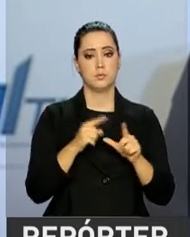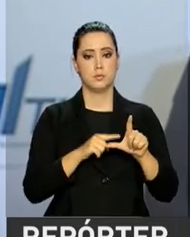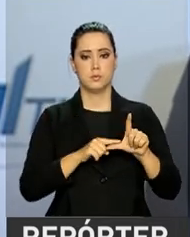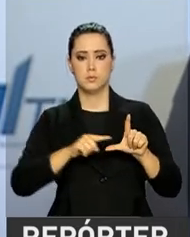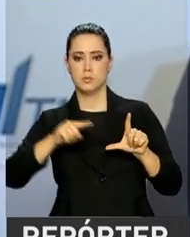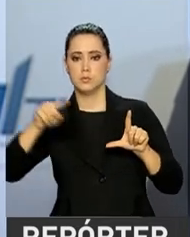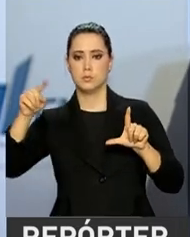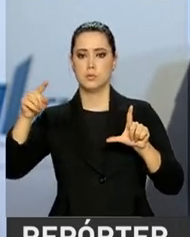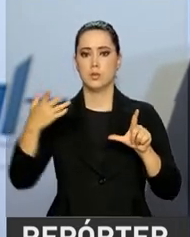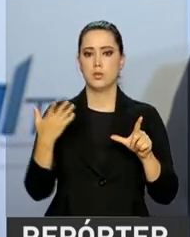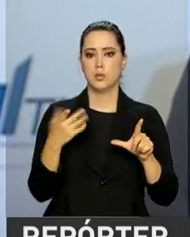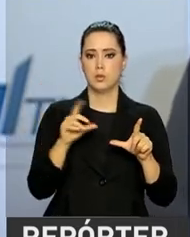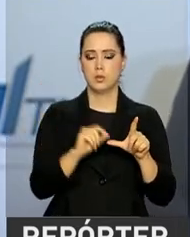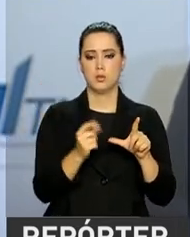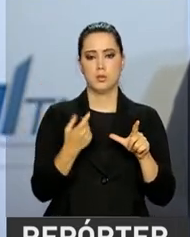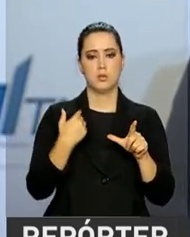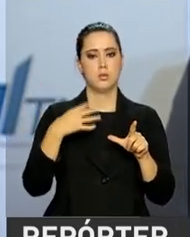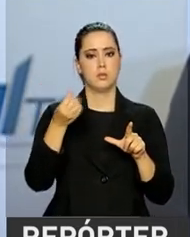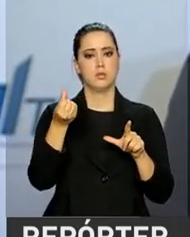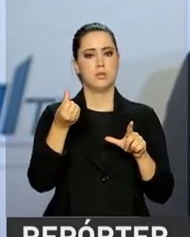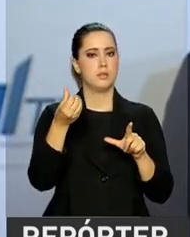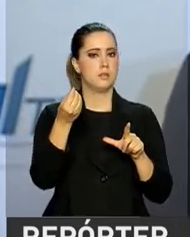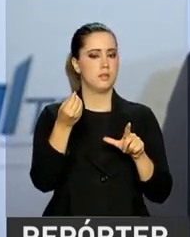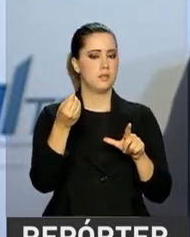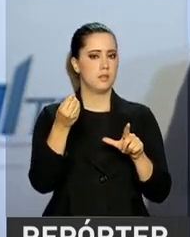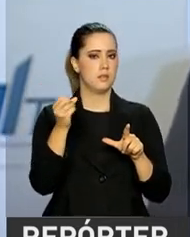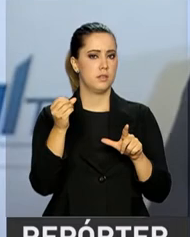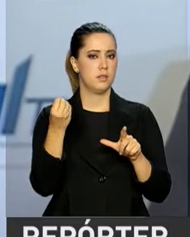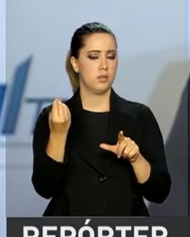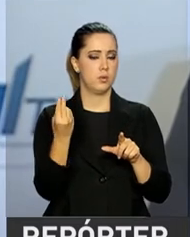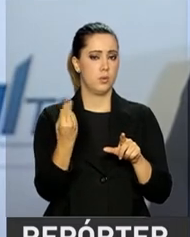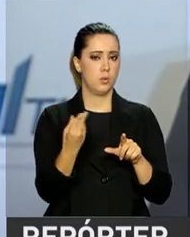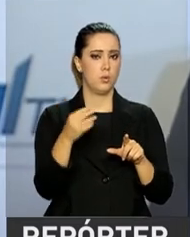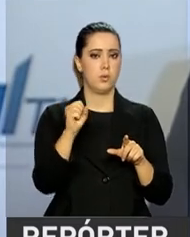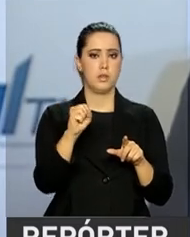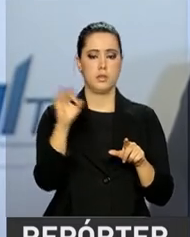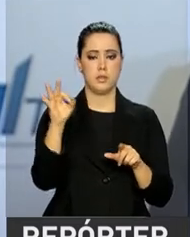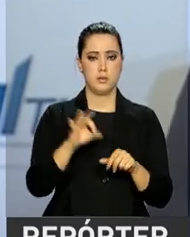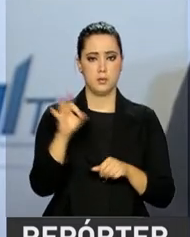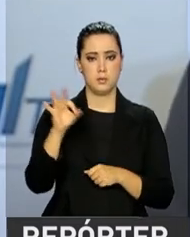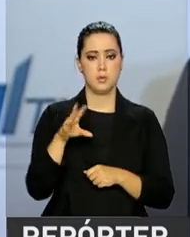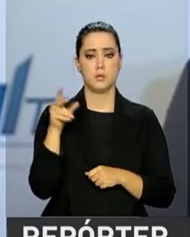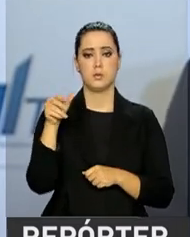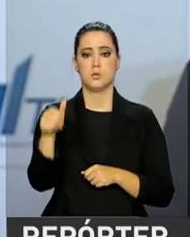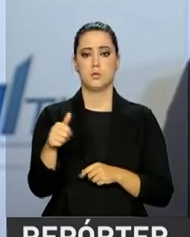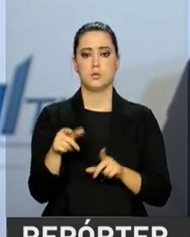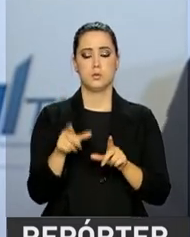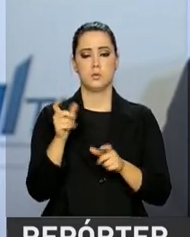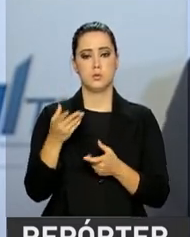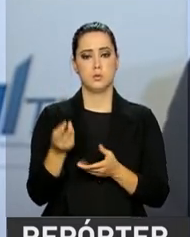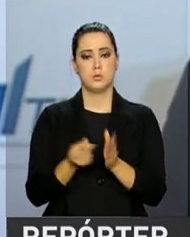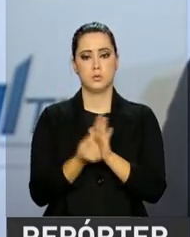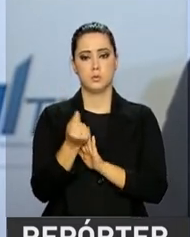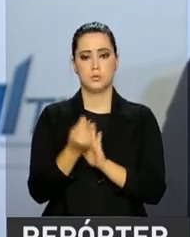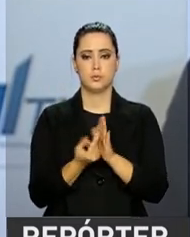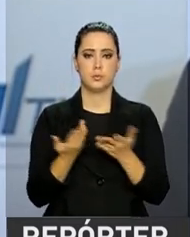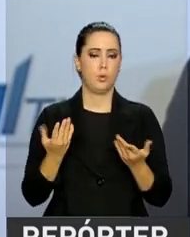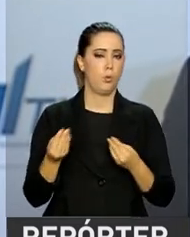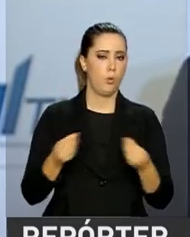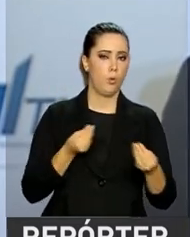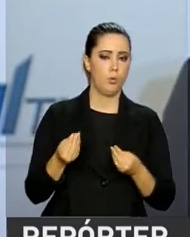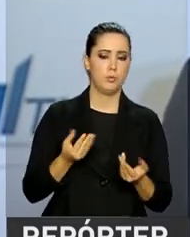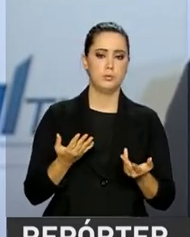num ponto que será 60%, 70%, 80% do total do orçamento,